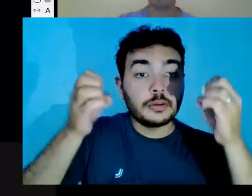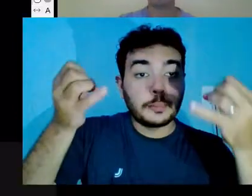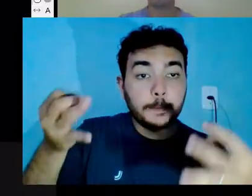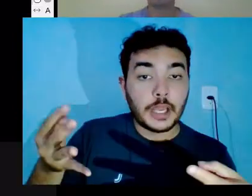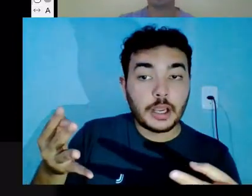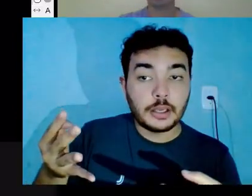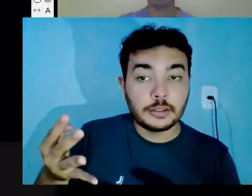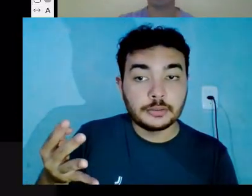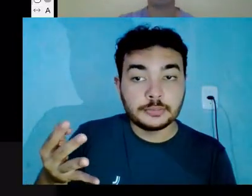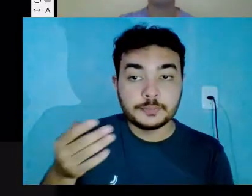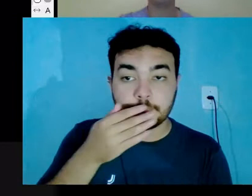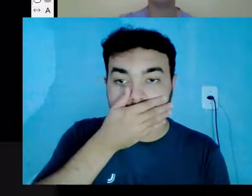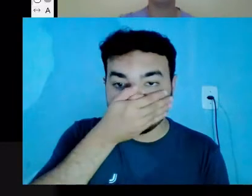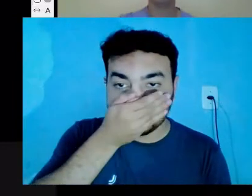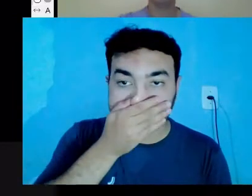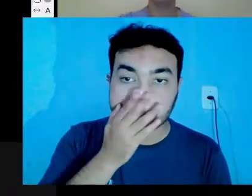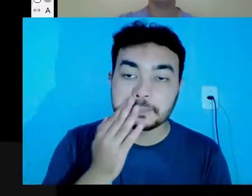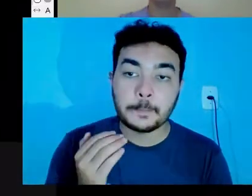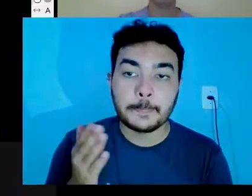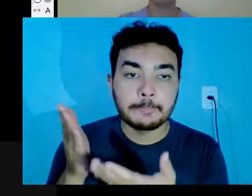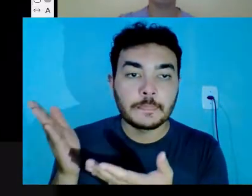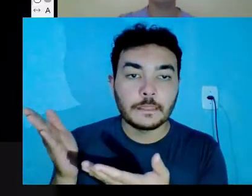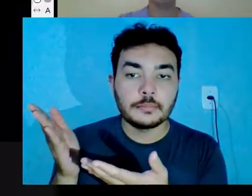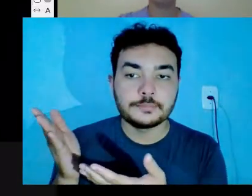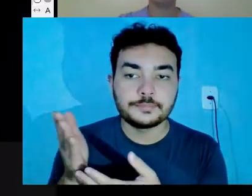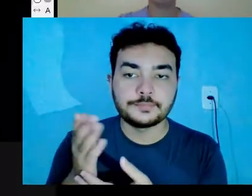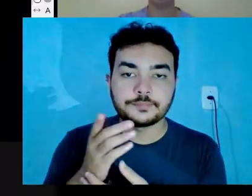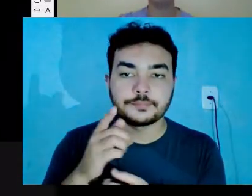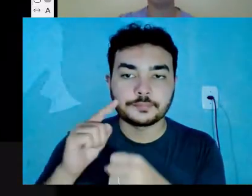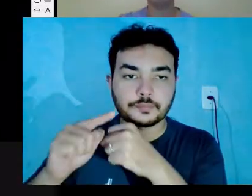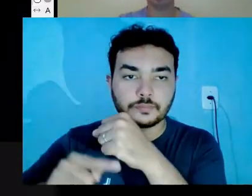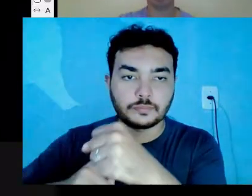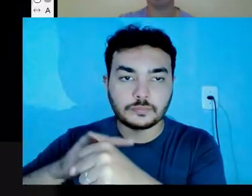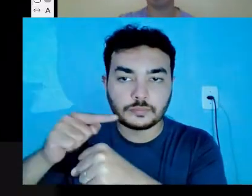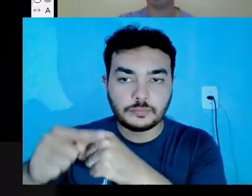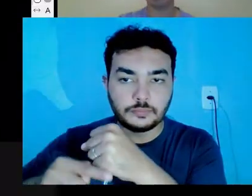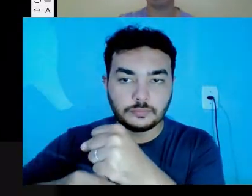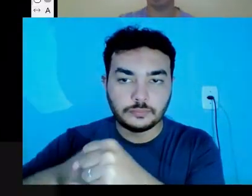tem elétrons, né, que são cargas negativas. Ela está aqui, entre aspas, blindando